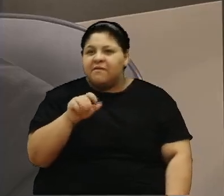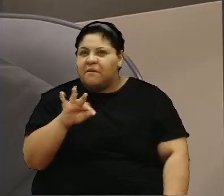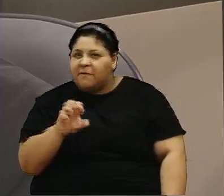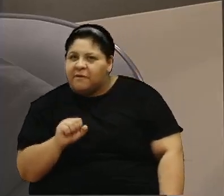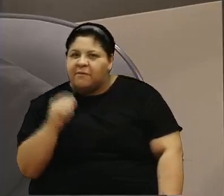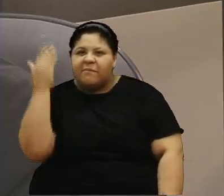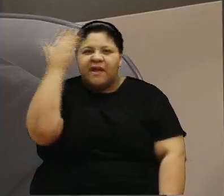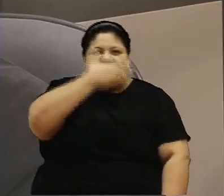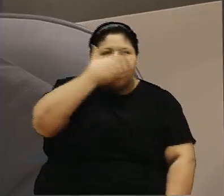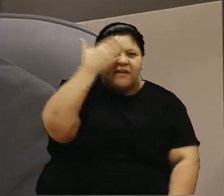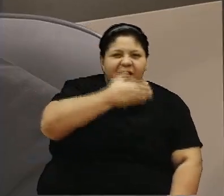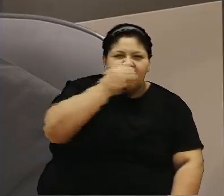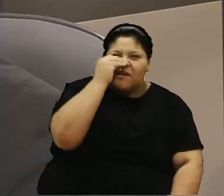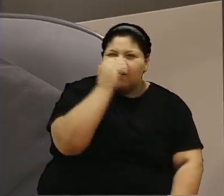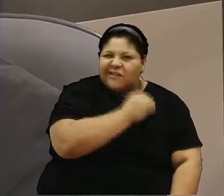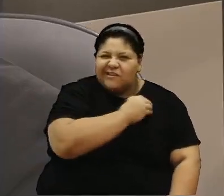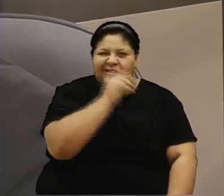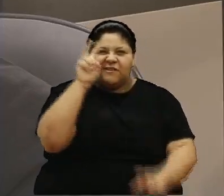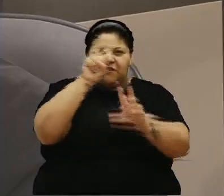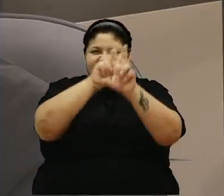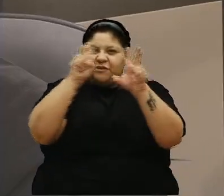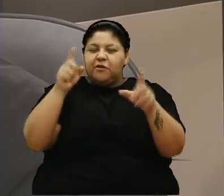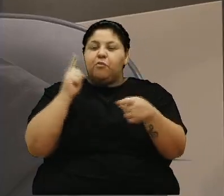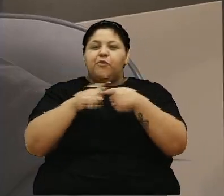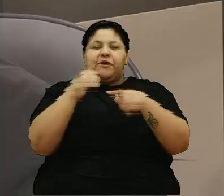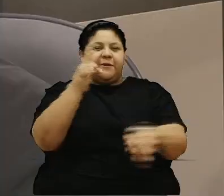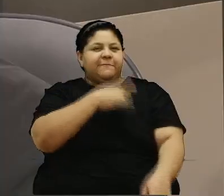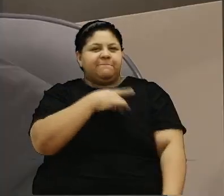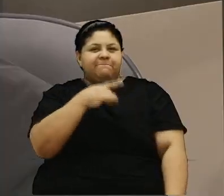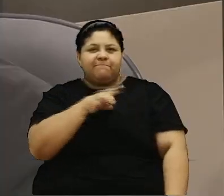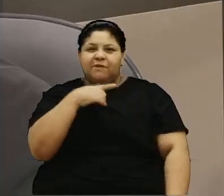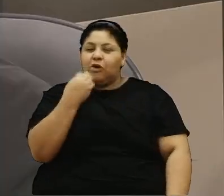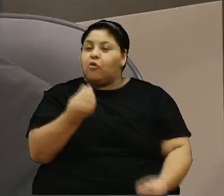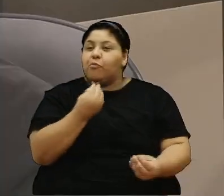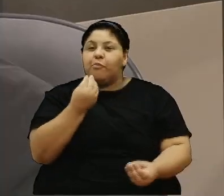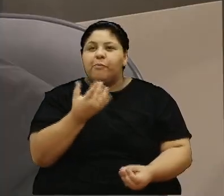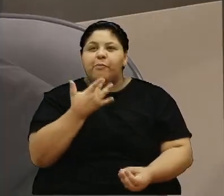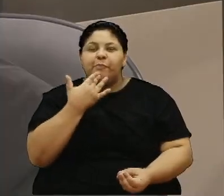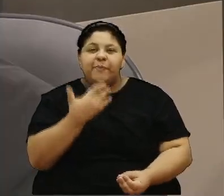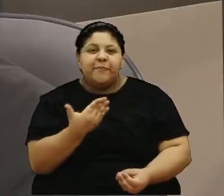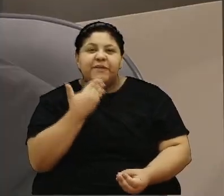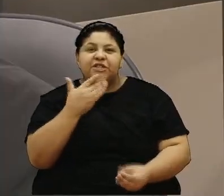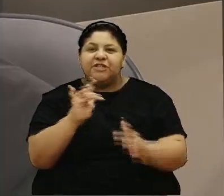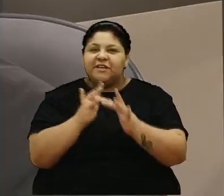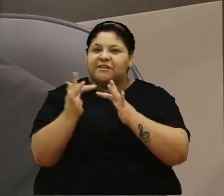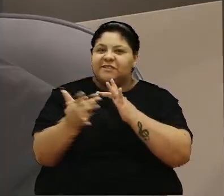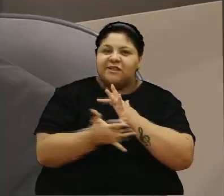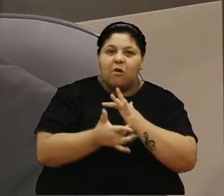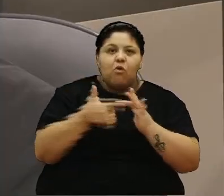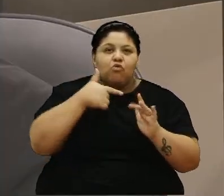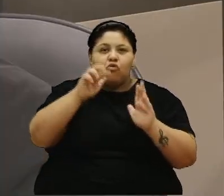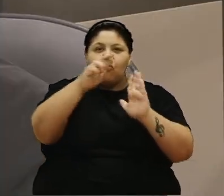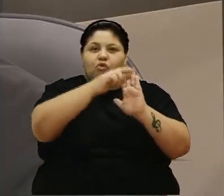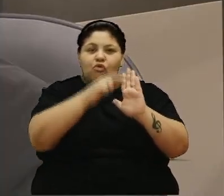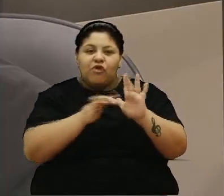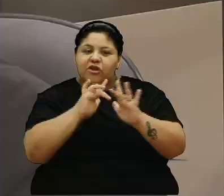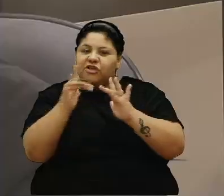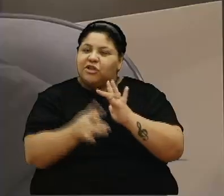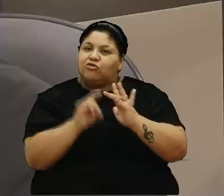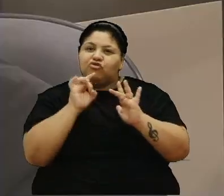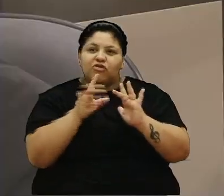de fumaça, porque eles estão desesperados. Não tem como pedir a rede social, não consegue regulamentar, a rede social só se fala nisso,